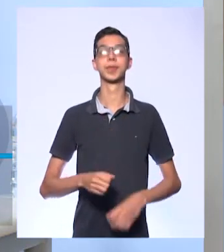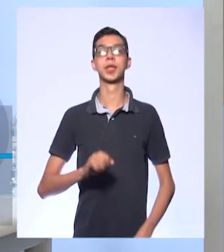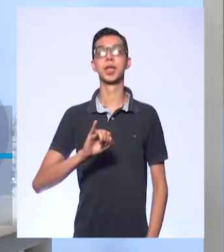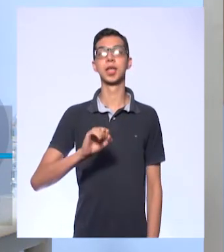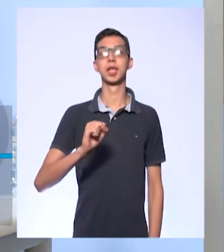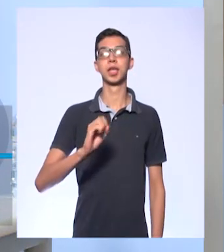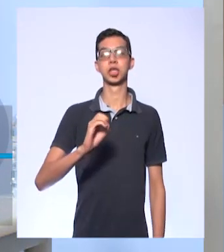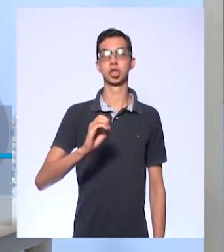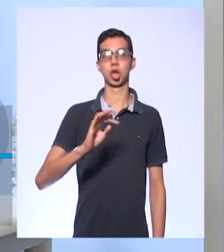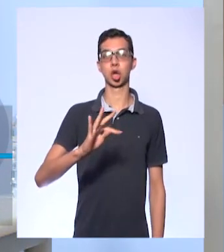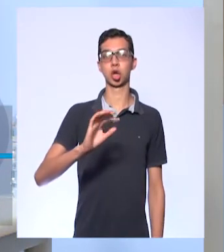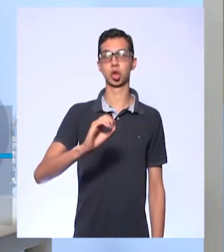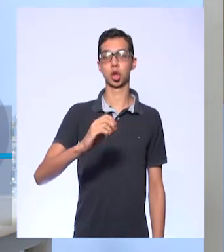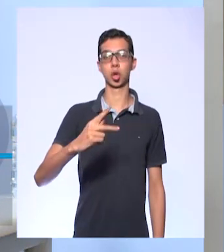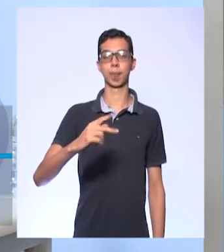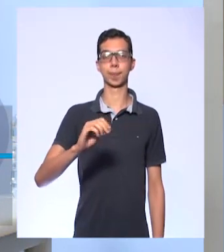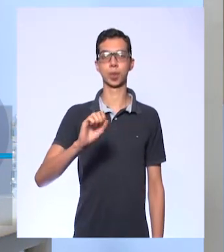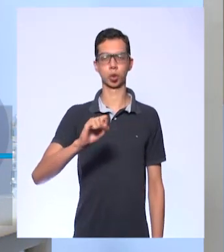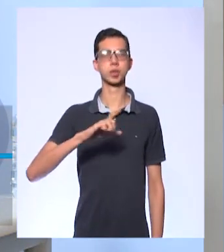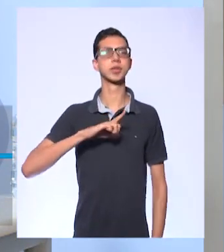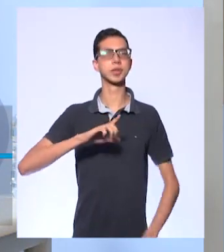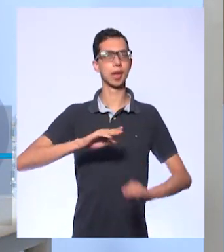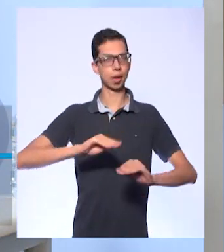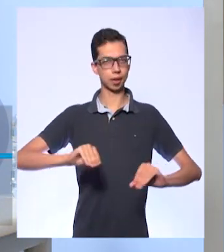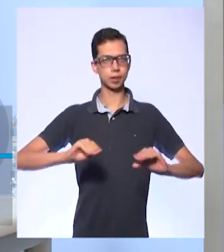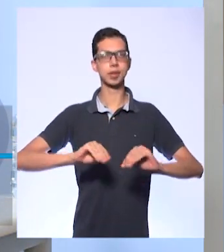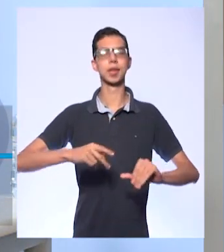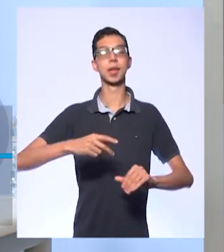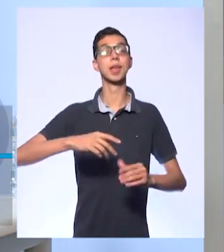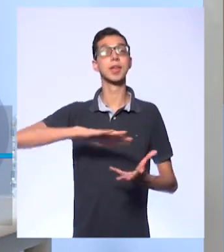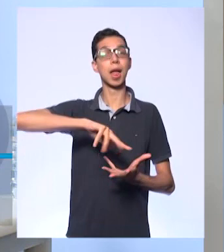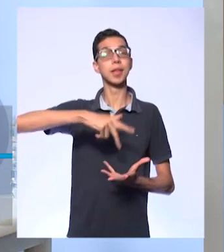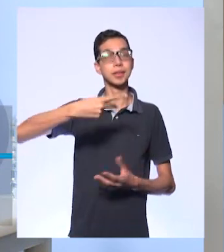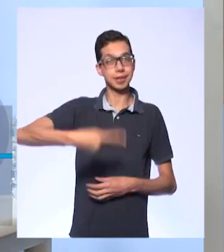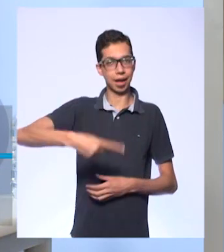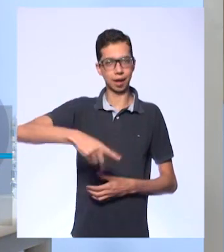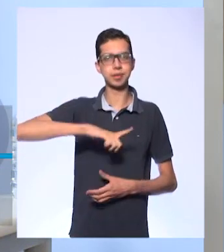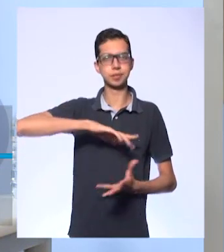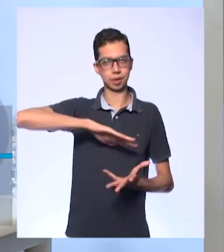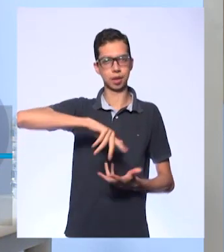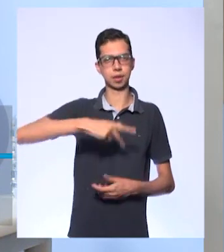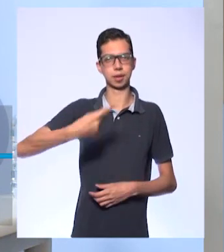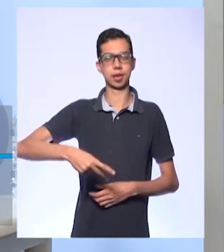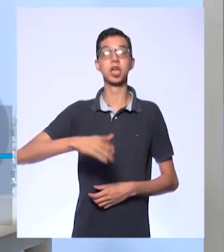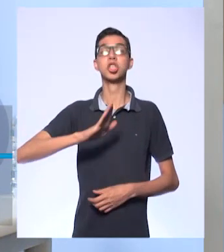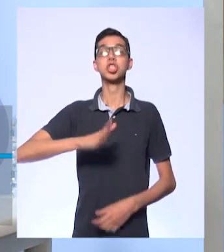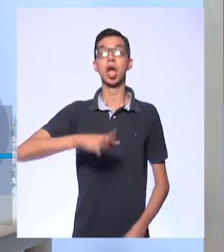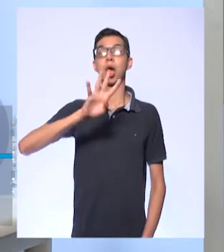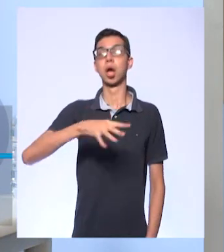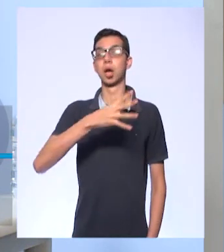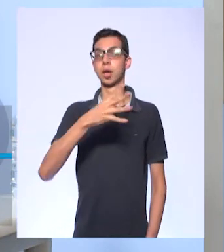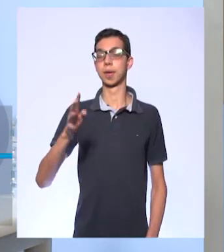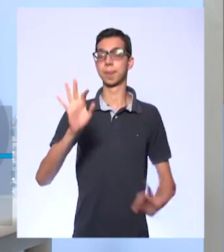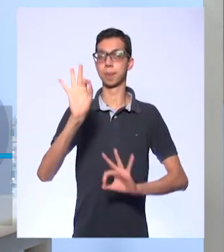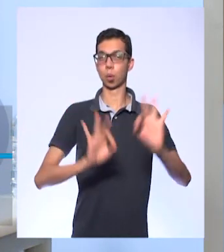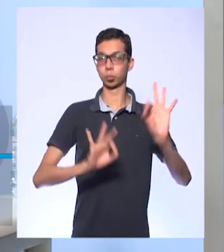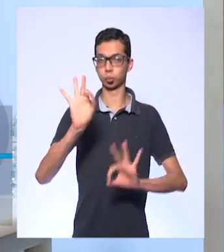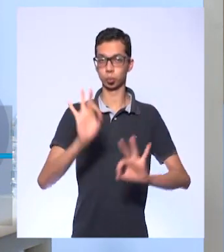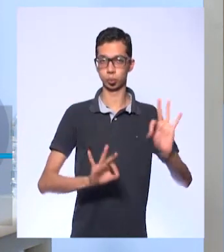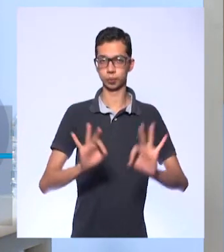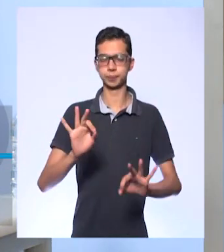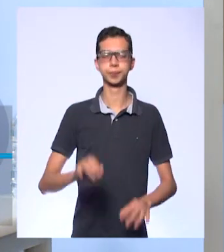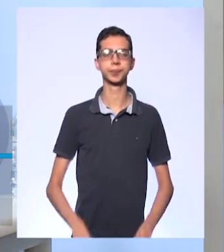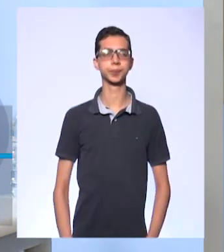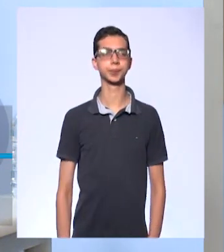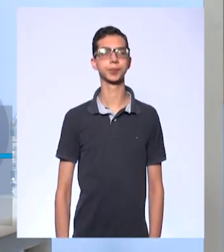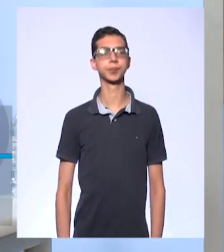existem na Terra, foi montada a tabela periódica que nós vimos. Então, eu tenho lá, como que é descrita a tabela